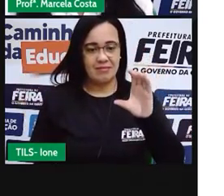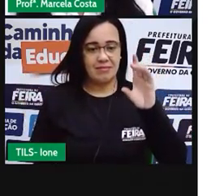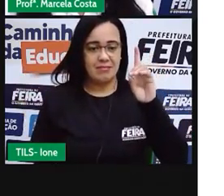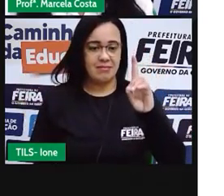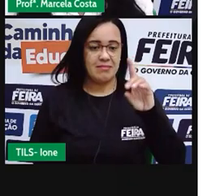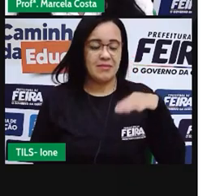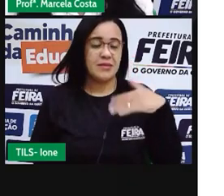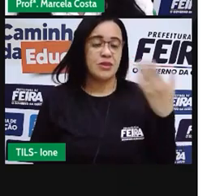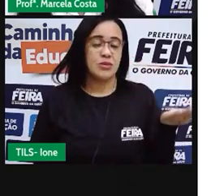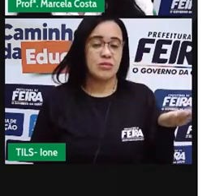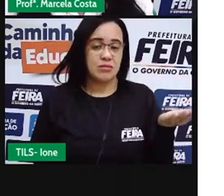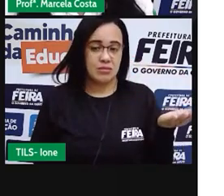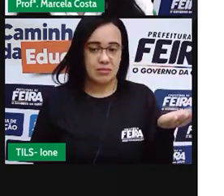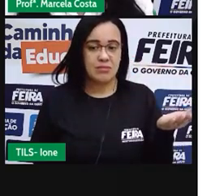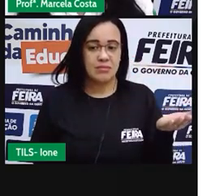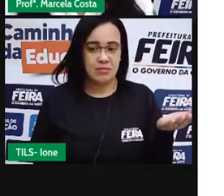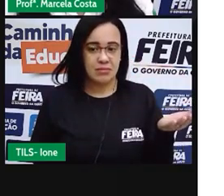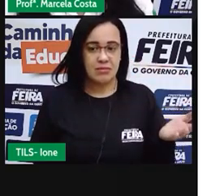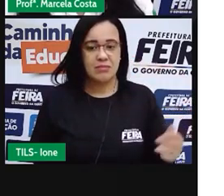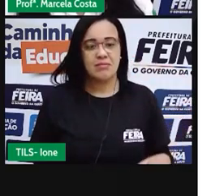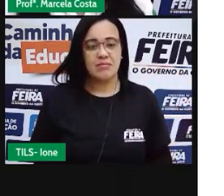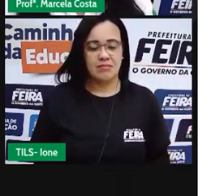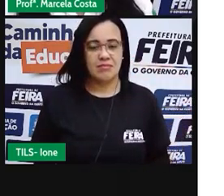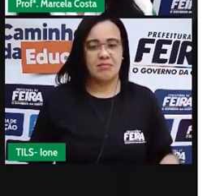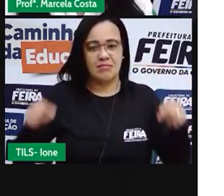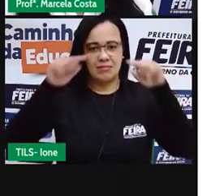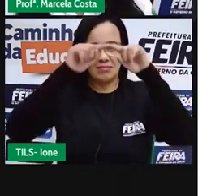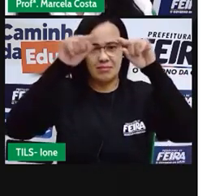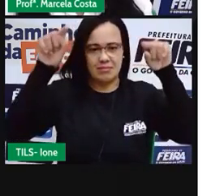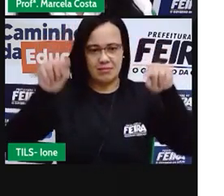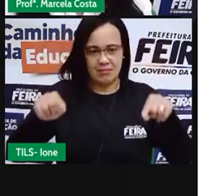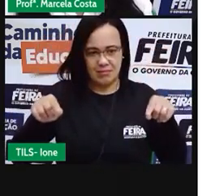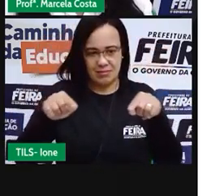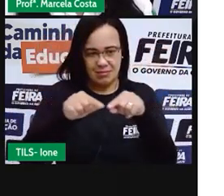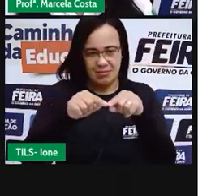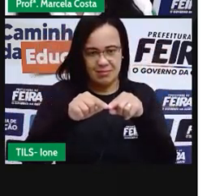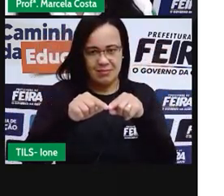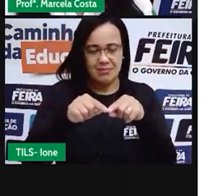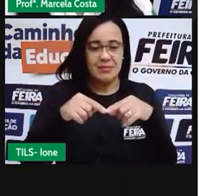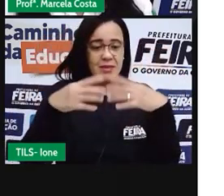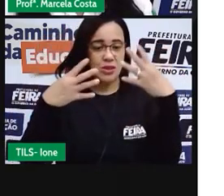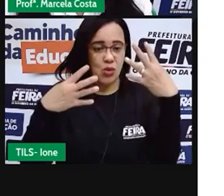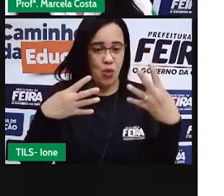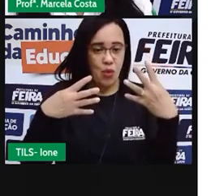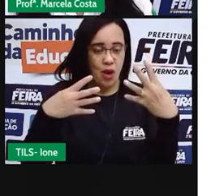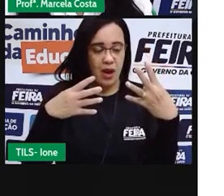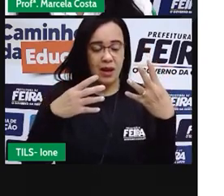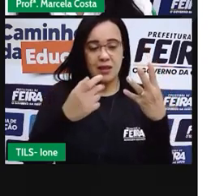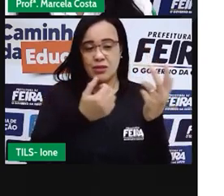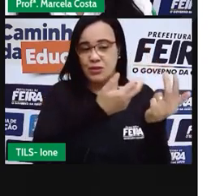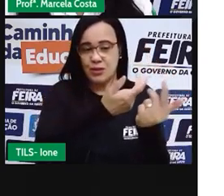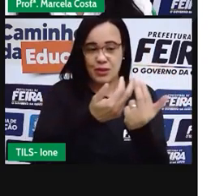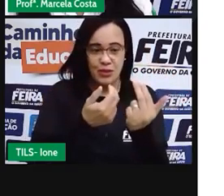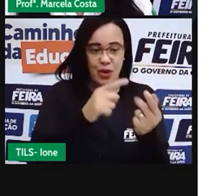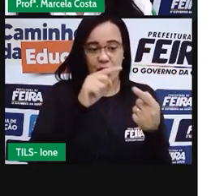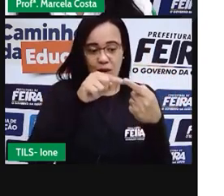um círculo, tem o formato de um retângulo, de um quadrado ou de um